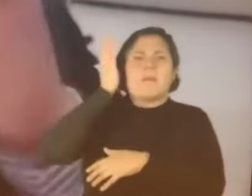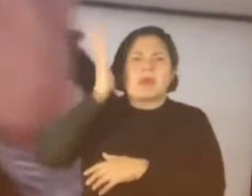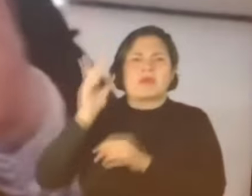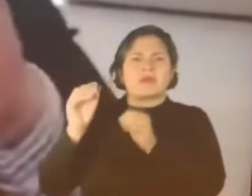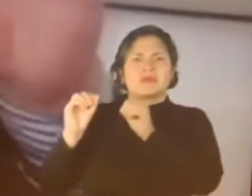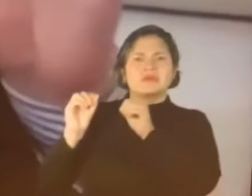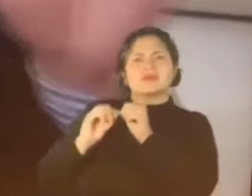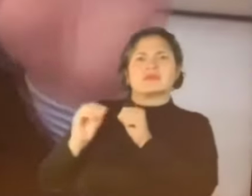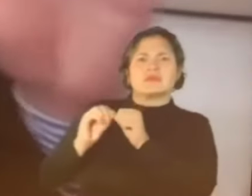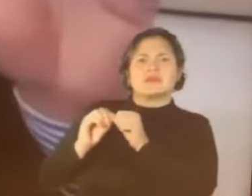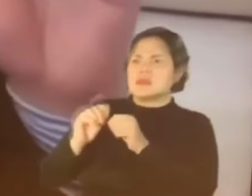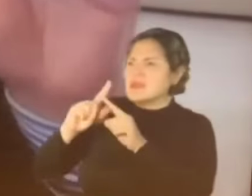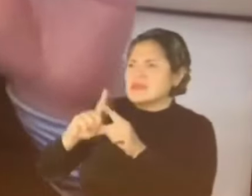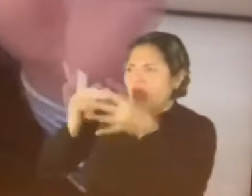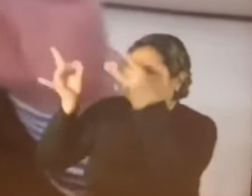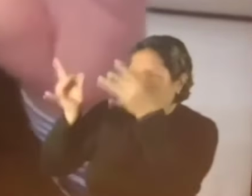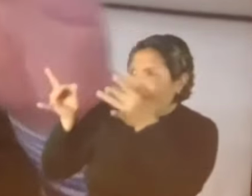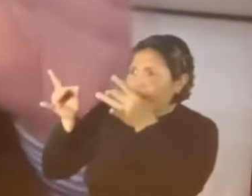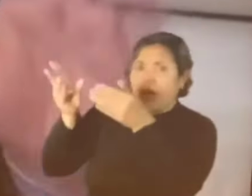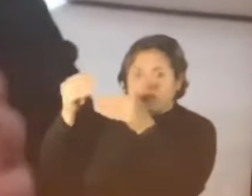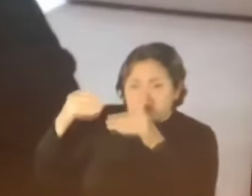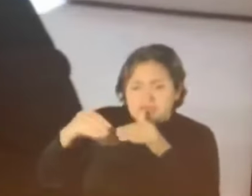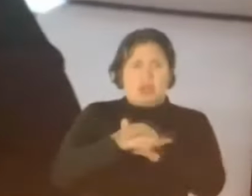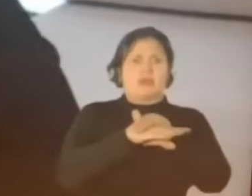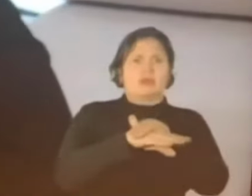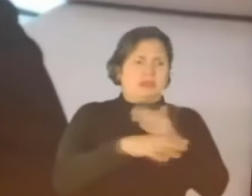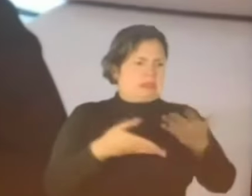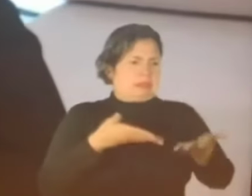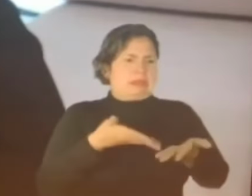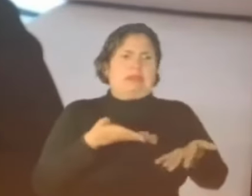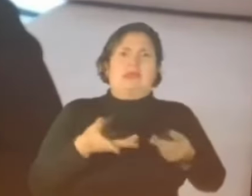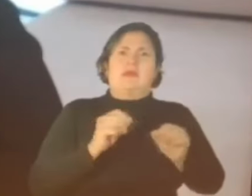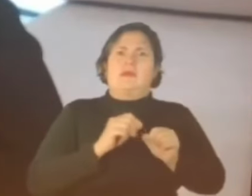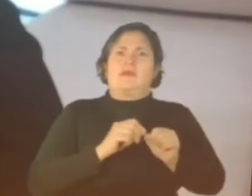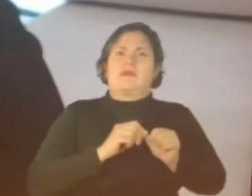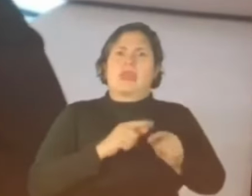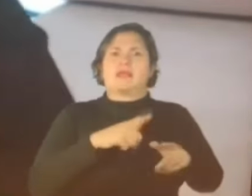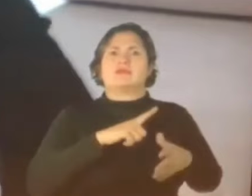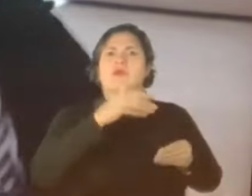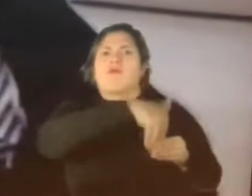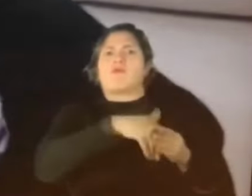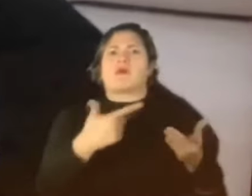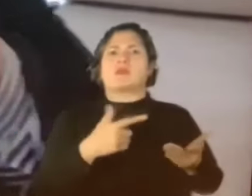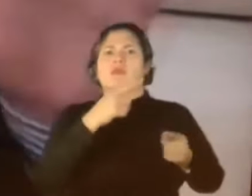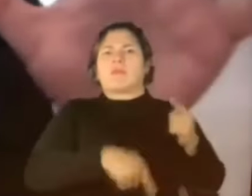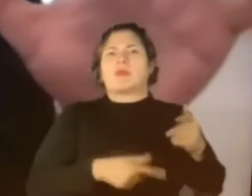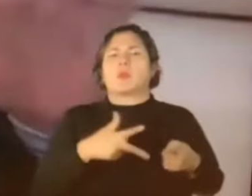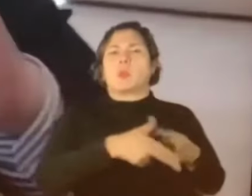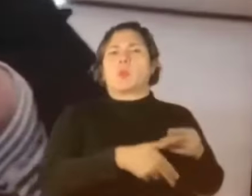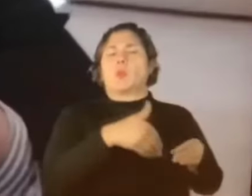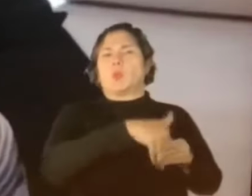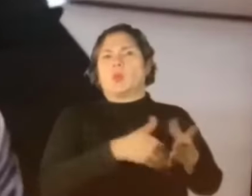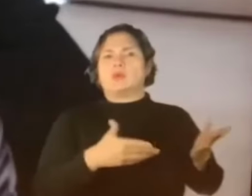descrição mínima sobre eventuais hipóteses possíveis de inelegibilidade e dentro desse